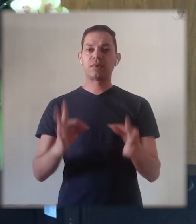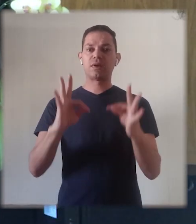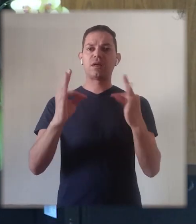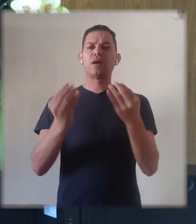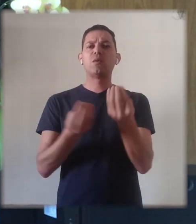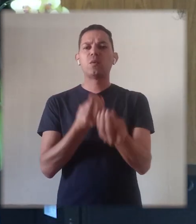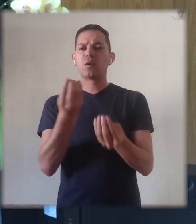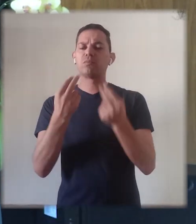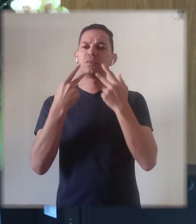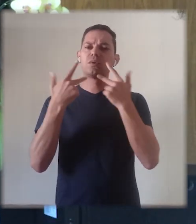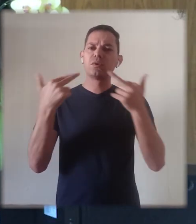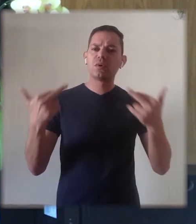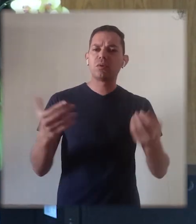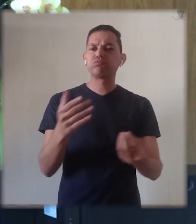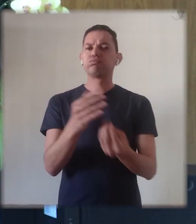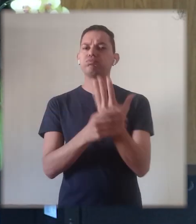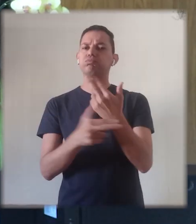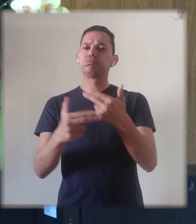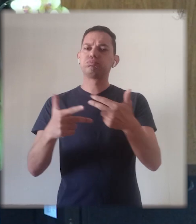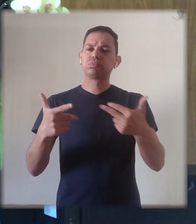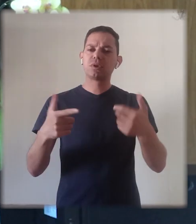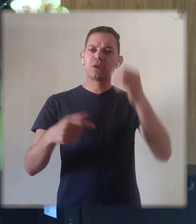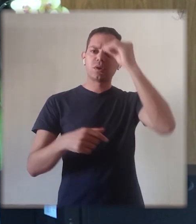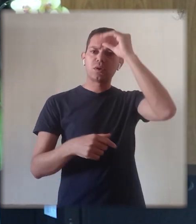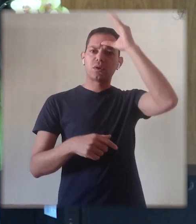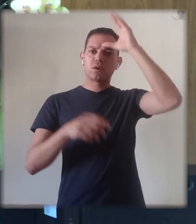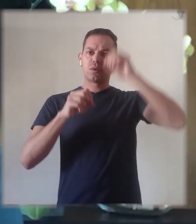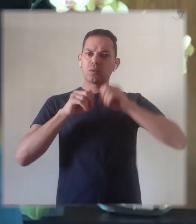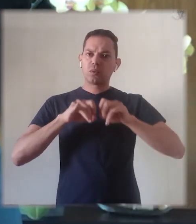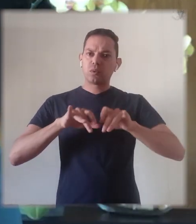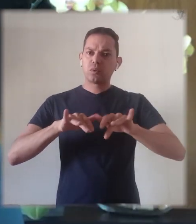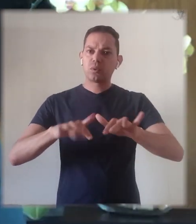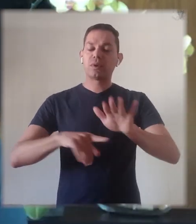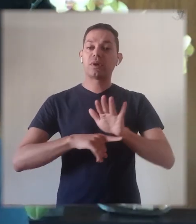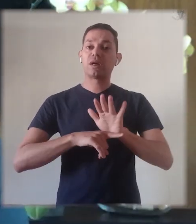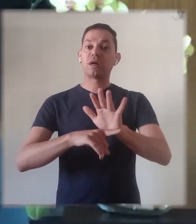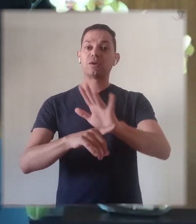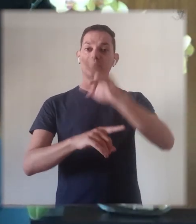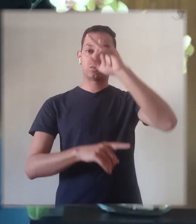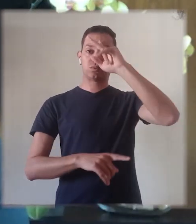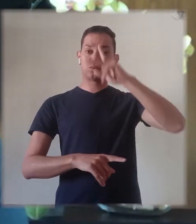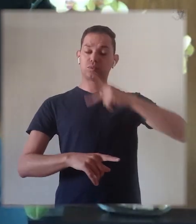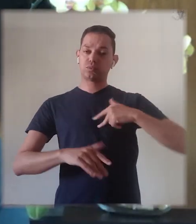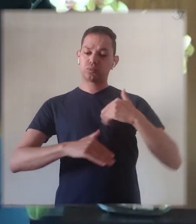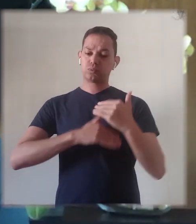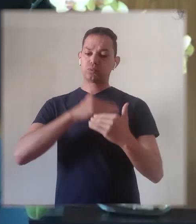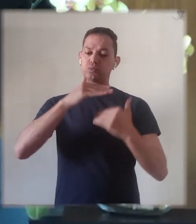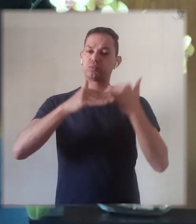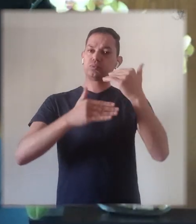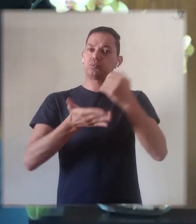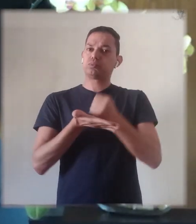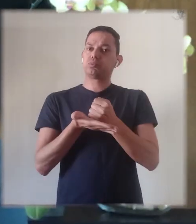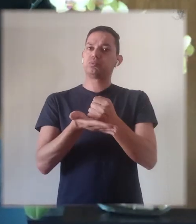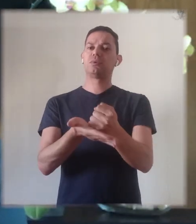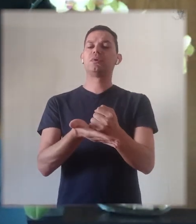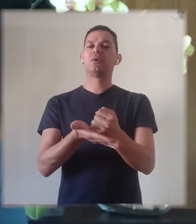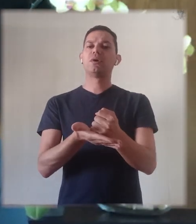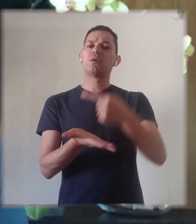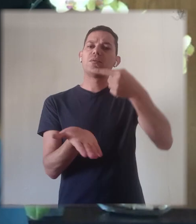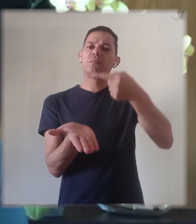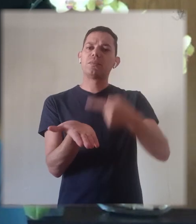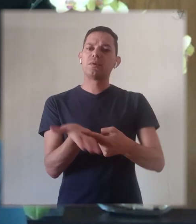por meio da inovação, produção e difusão de conhecimentos, contribuindo para a formação cidadã e o desenvolvimento